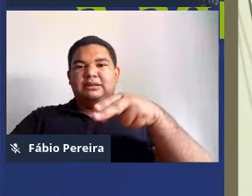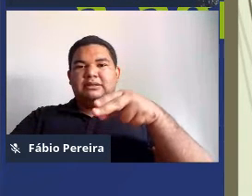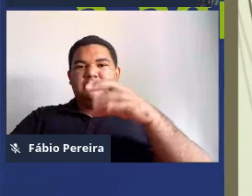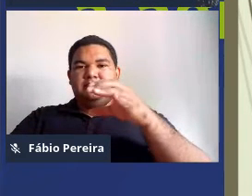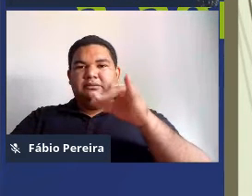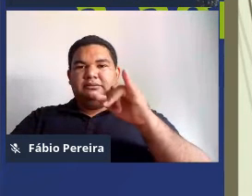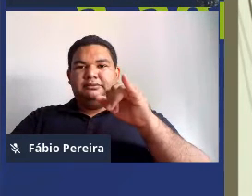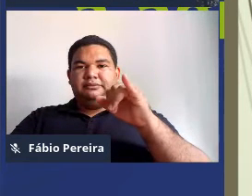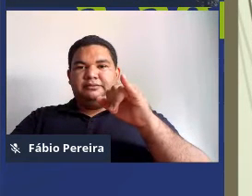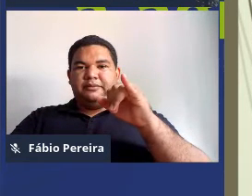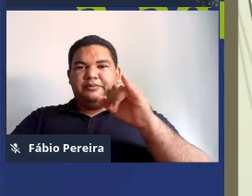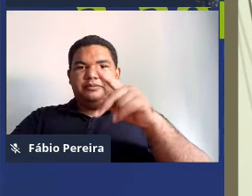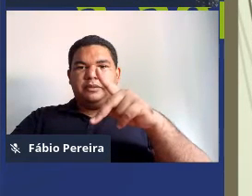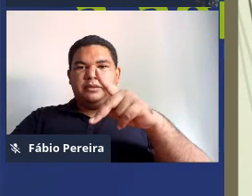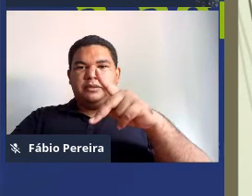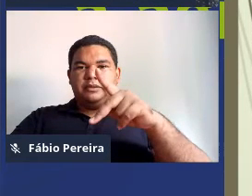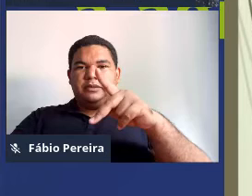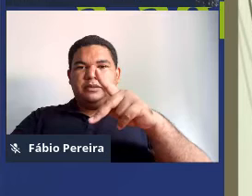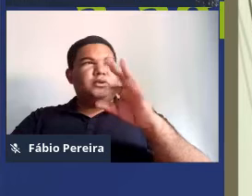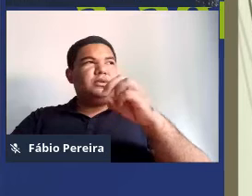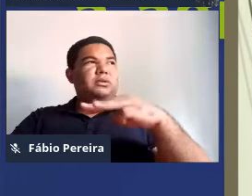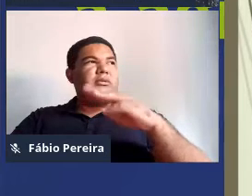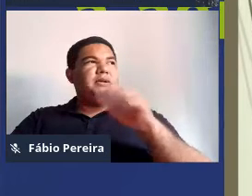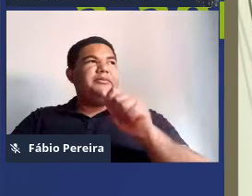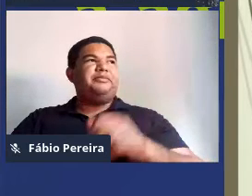pronto? Não, claro que não.